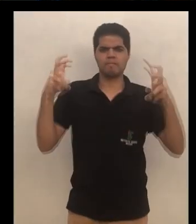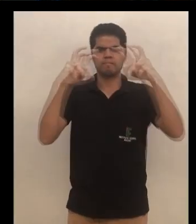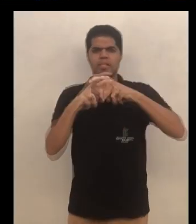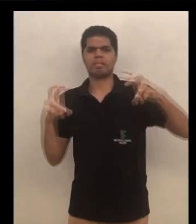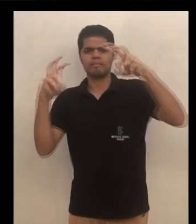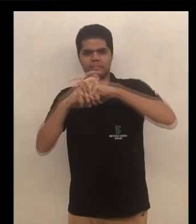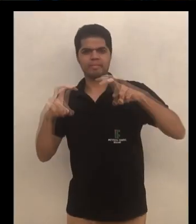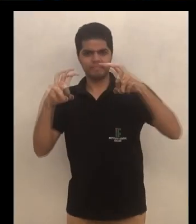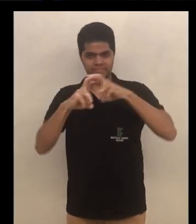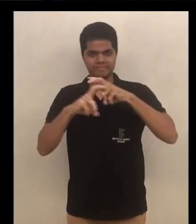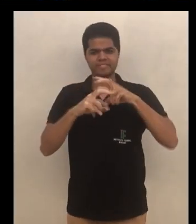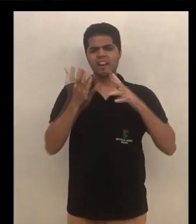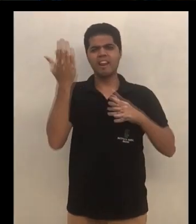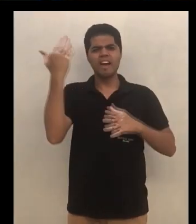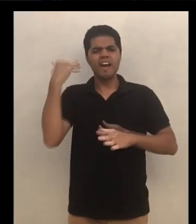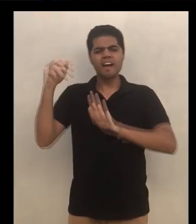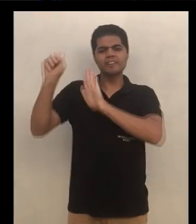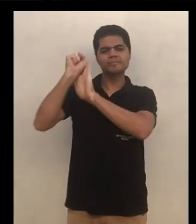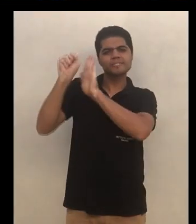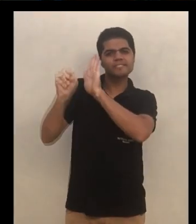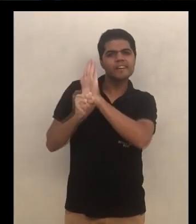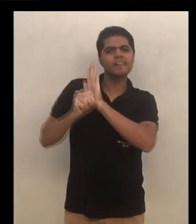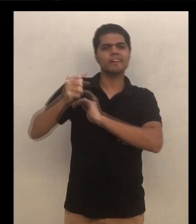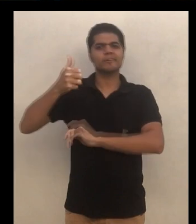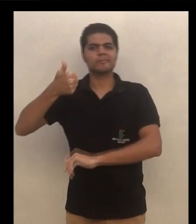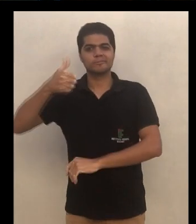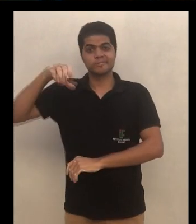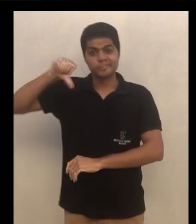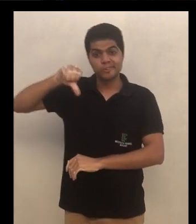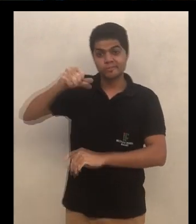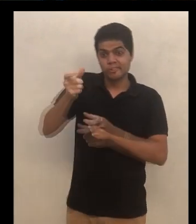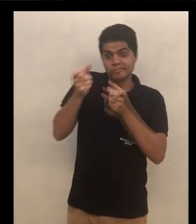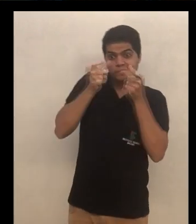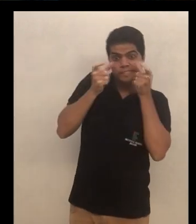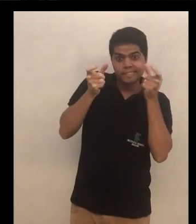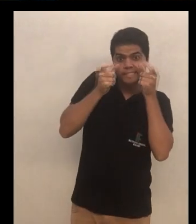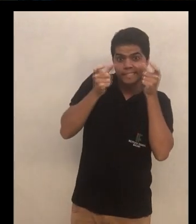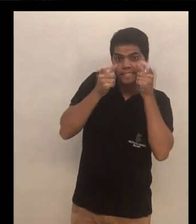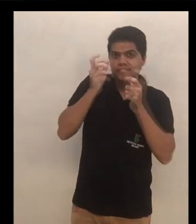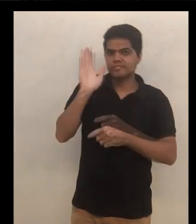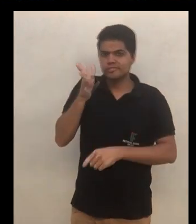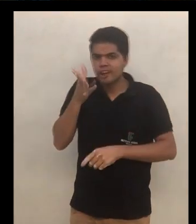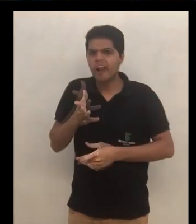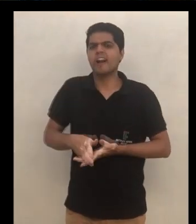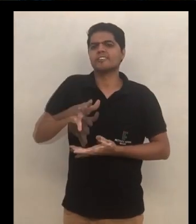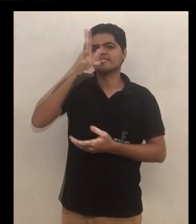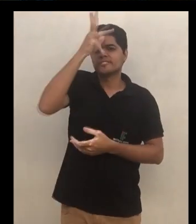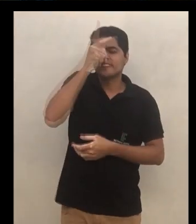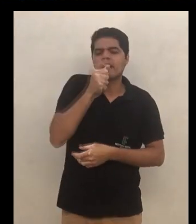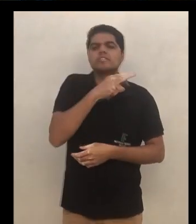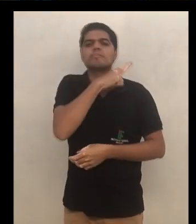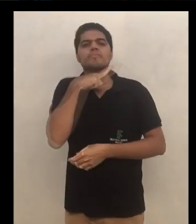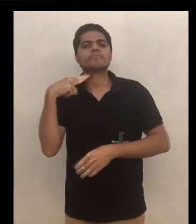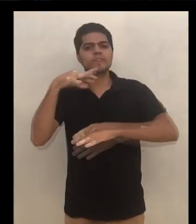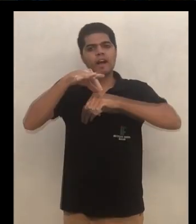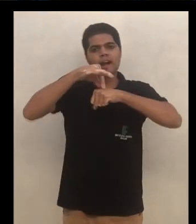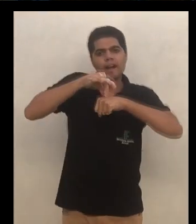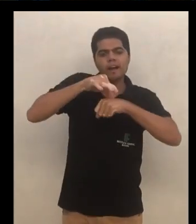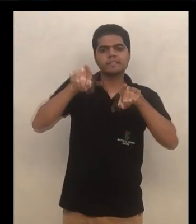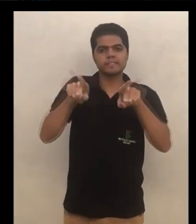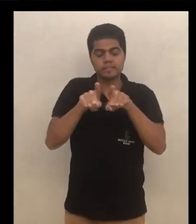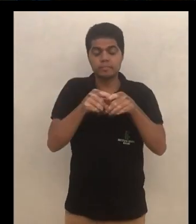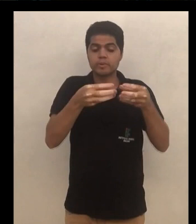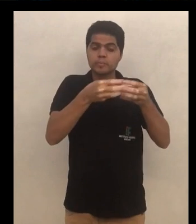No século XIX, houve já um interesse do homem na parte de carne e ovos. No